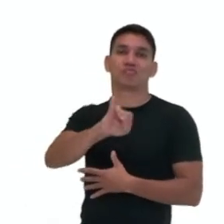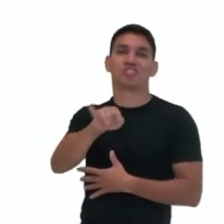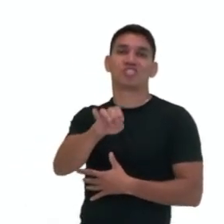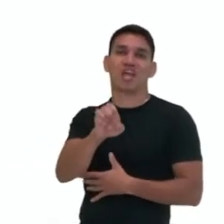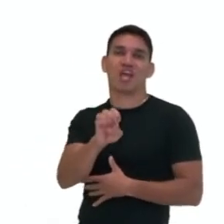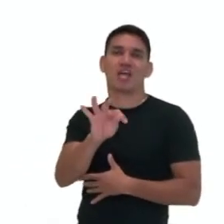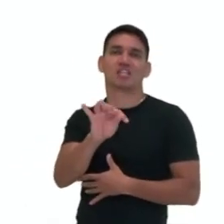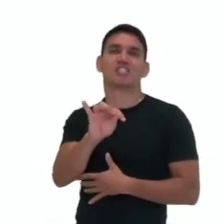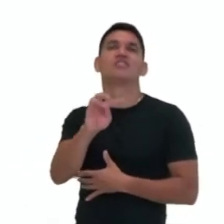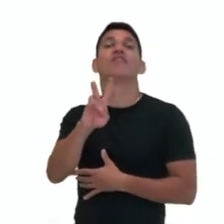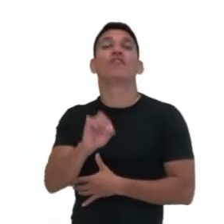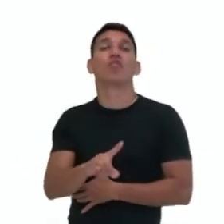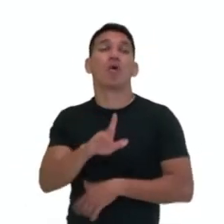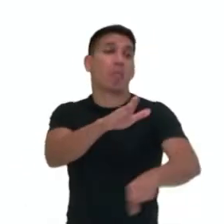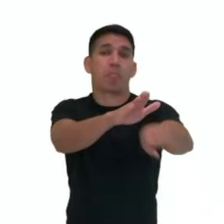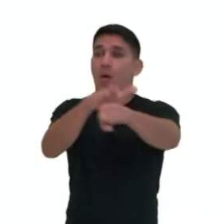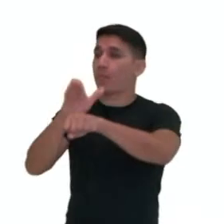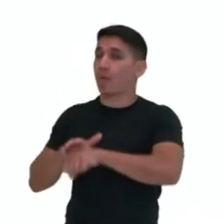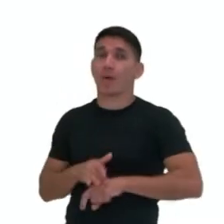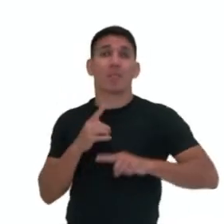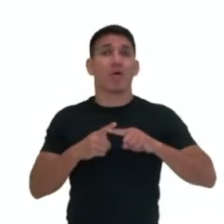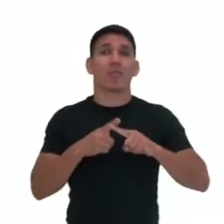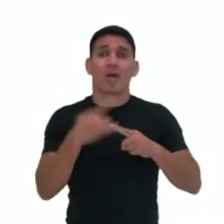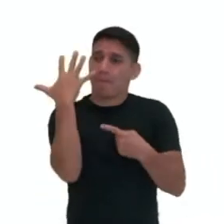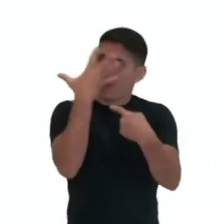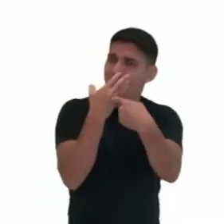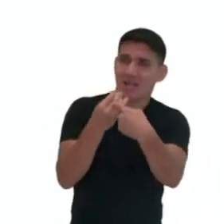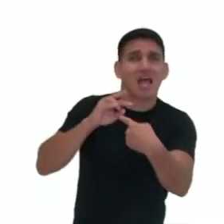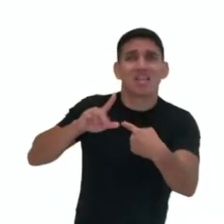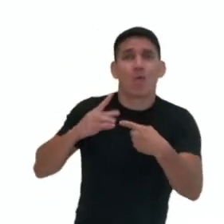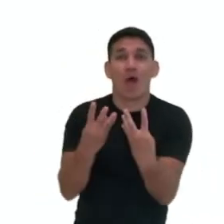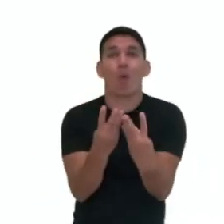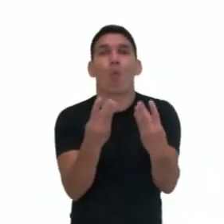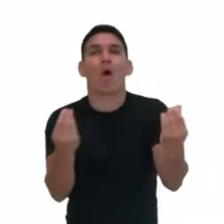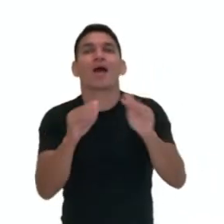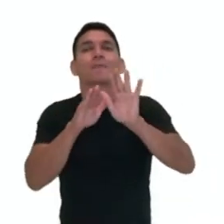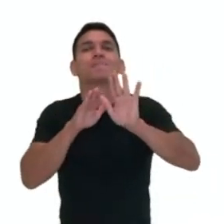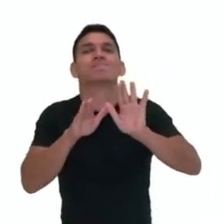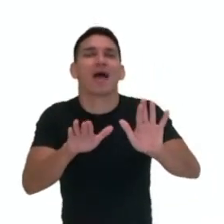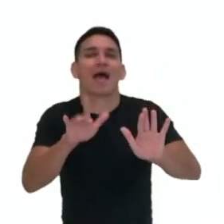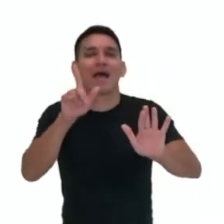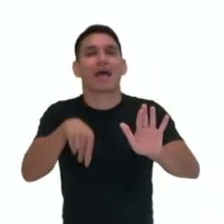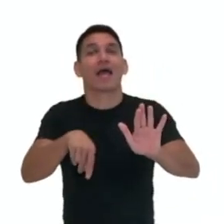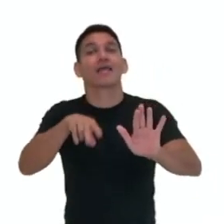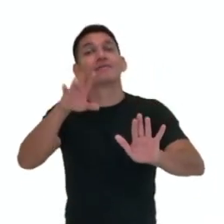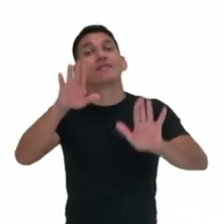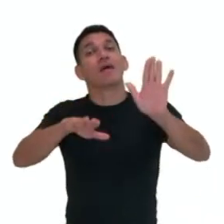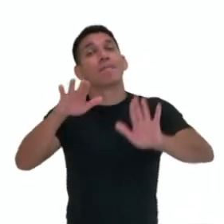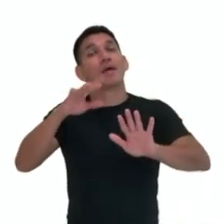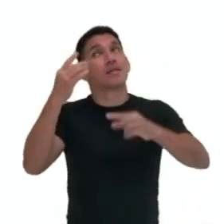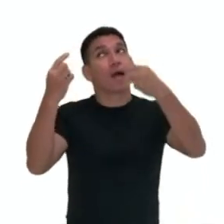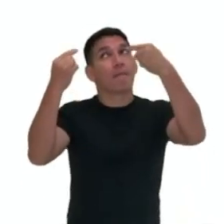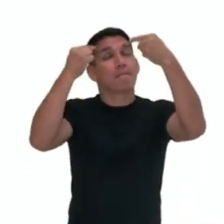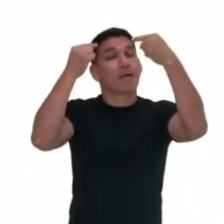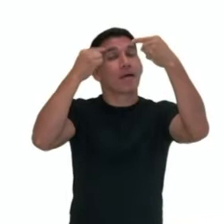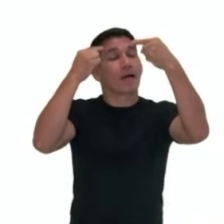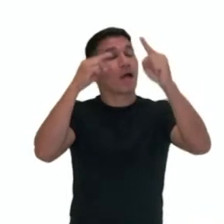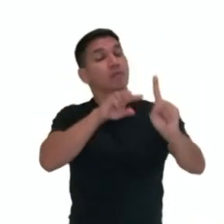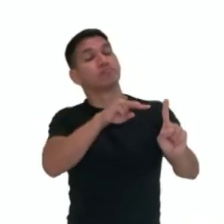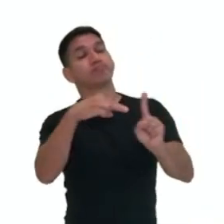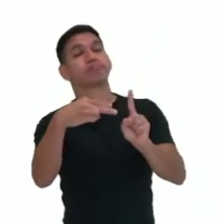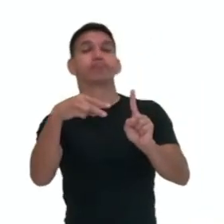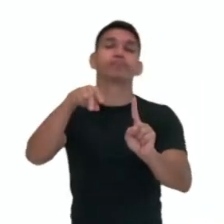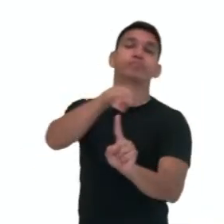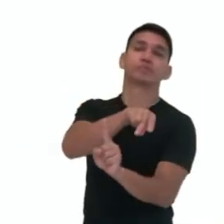considera a beleza uma qualidade das coisas, mas a percepção na mente de quem as contempla. O